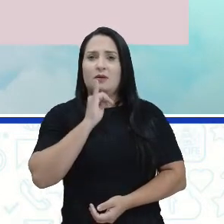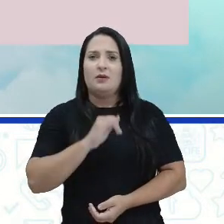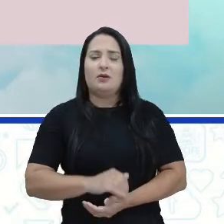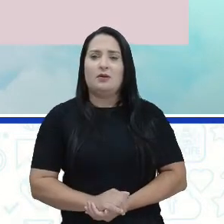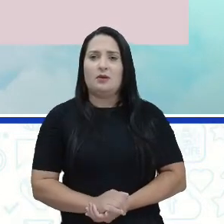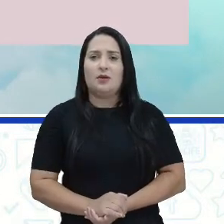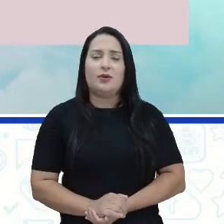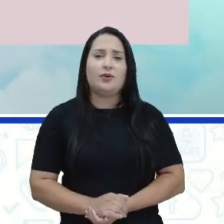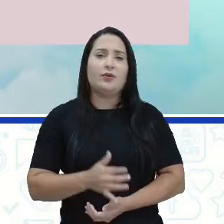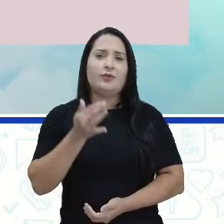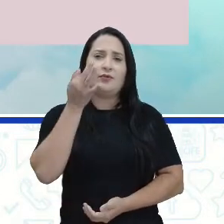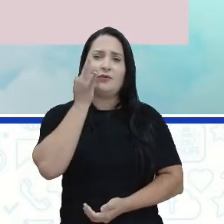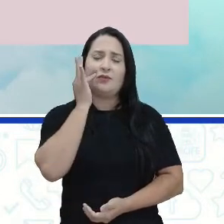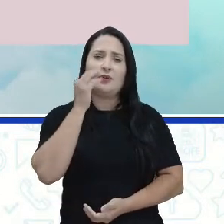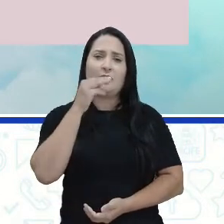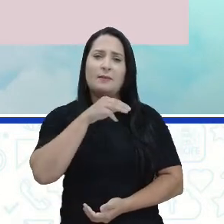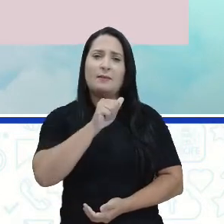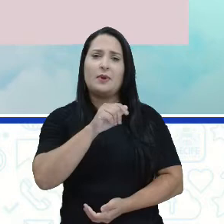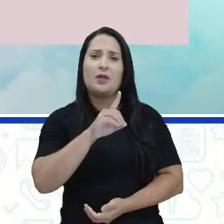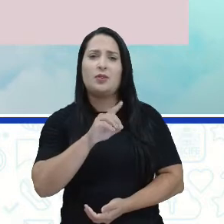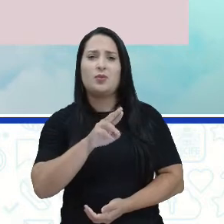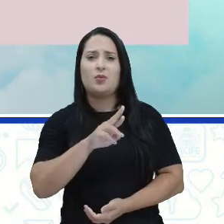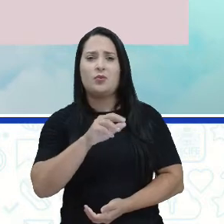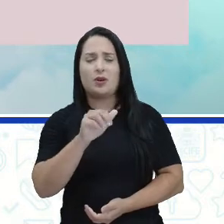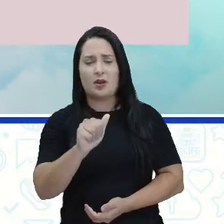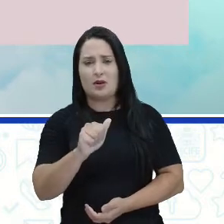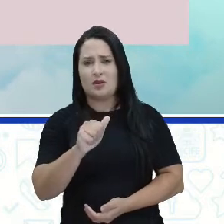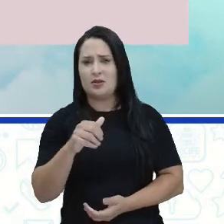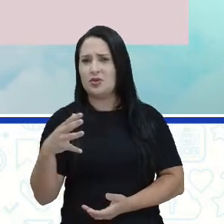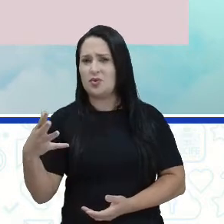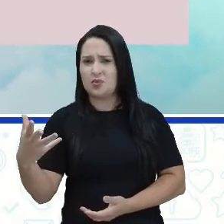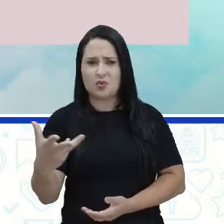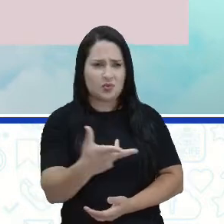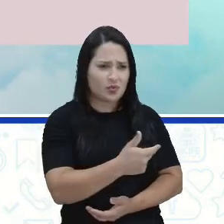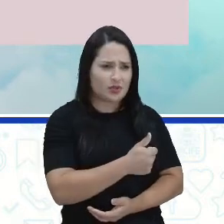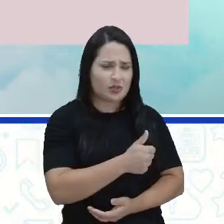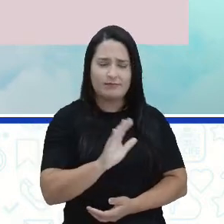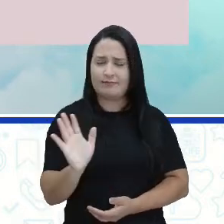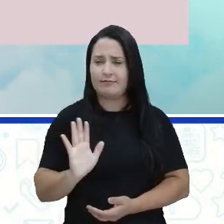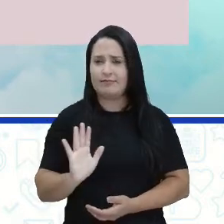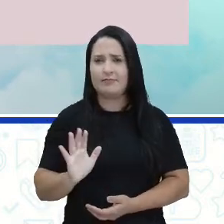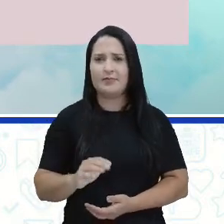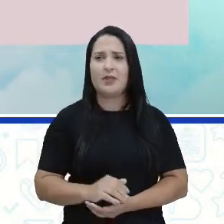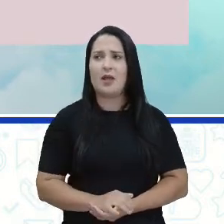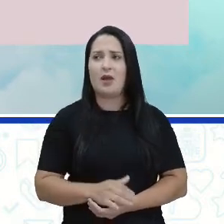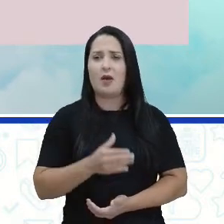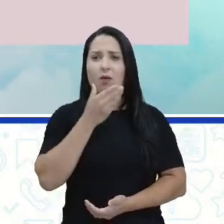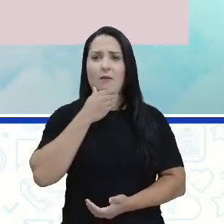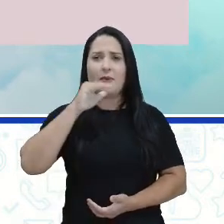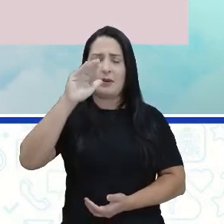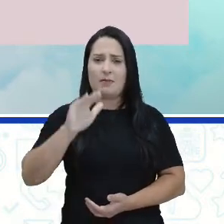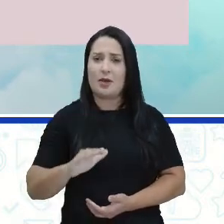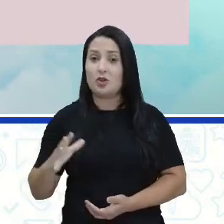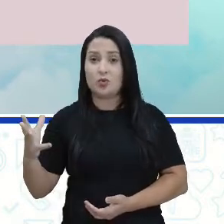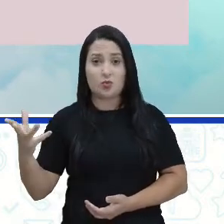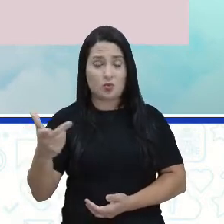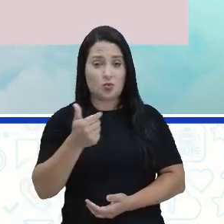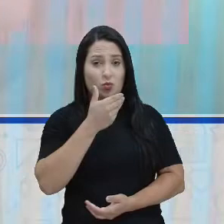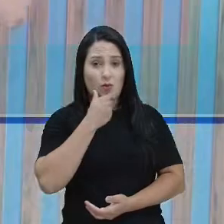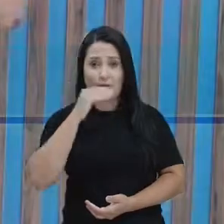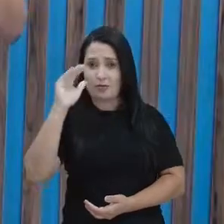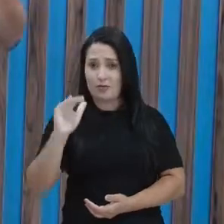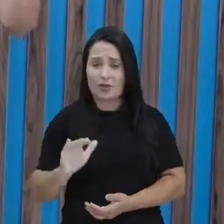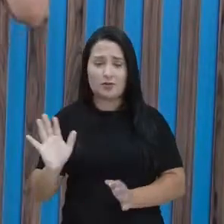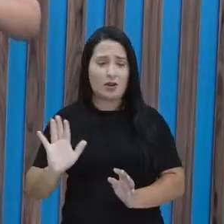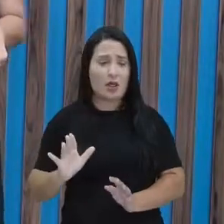fruta madura. Nem toda fruta é madura. Né? Homem baixo. Nem todo homem é baixo. Então, é particular desse homem,